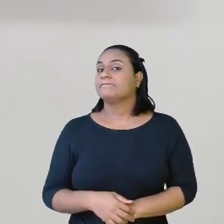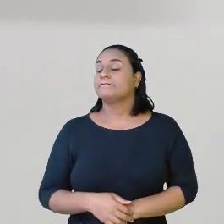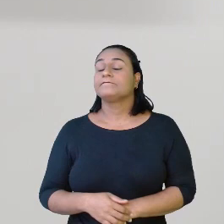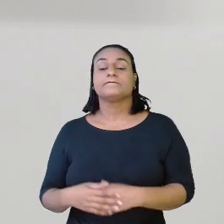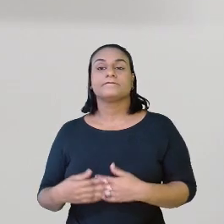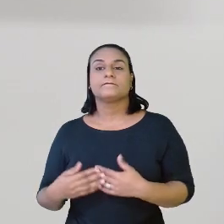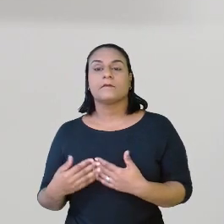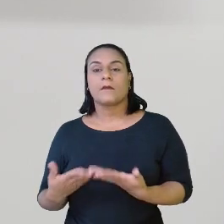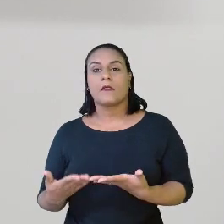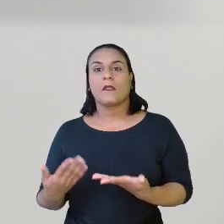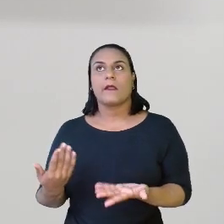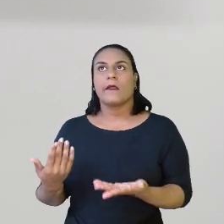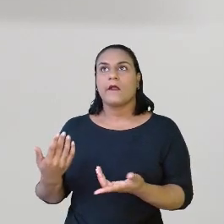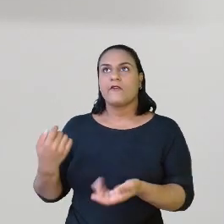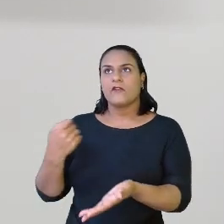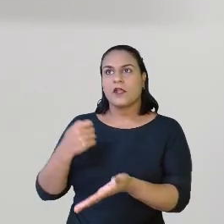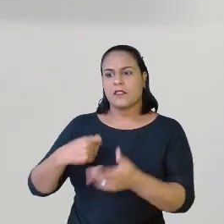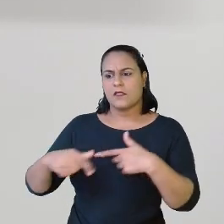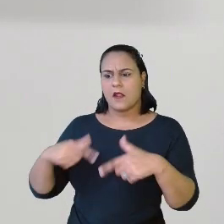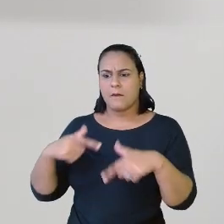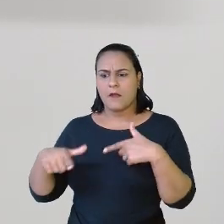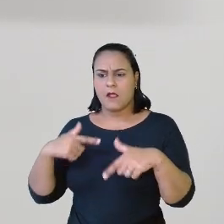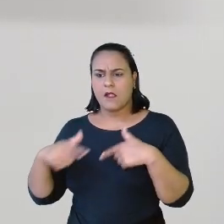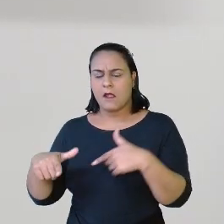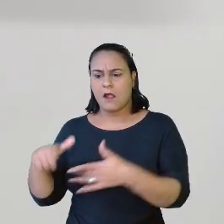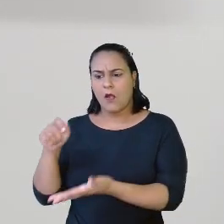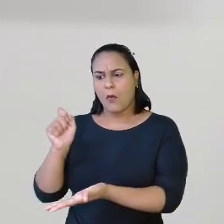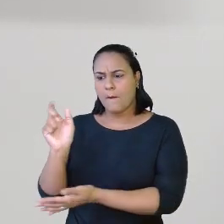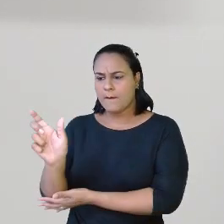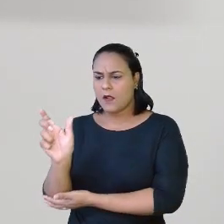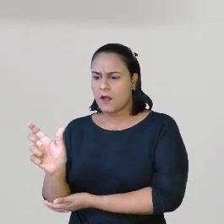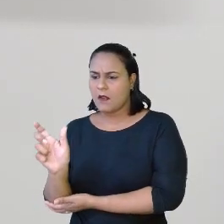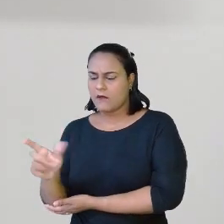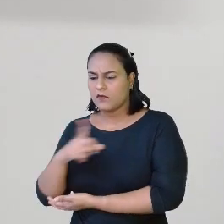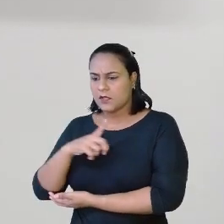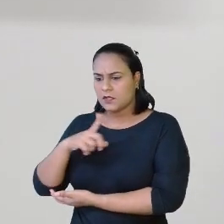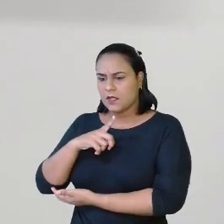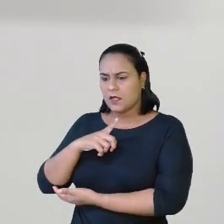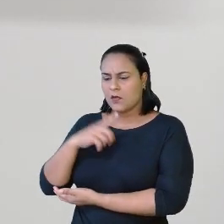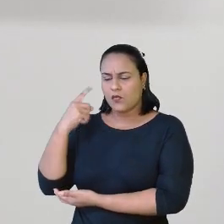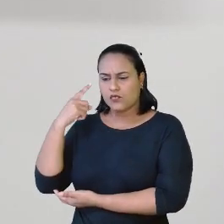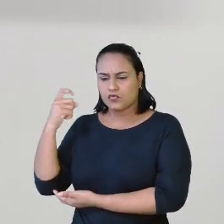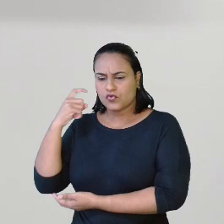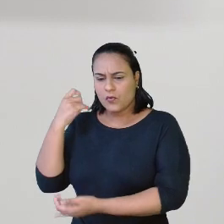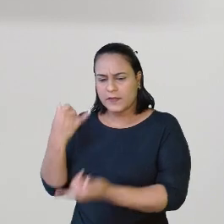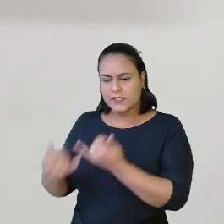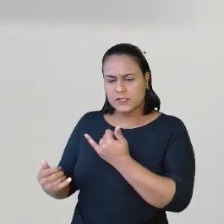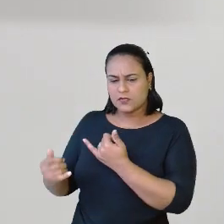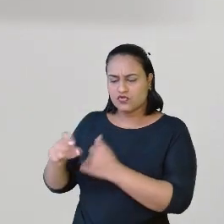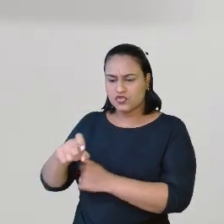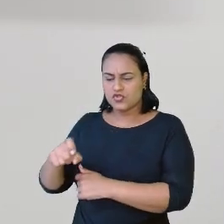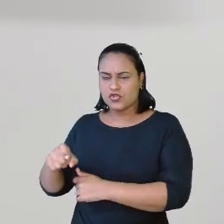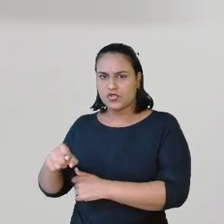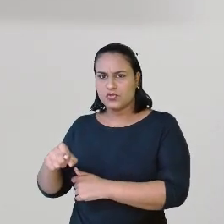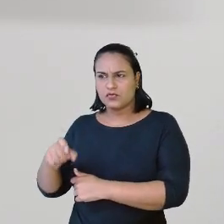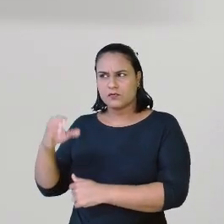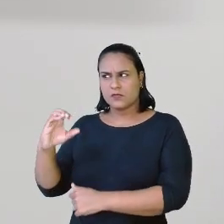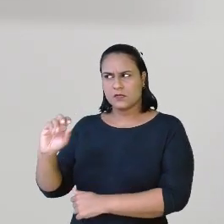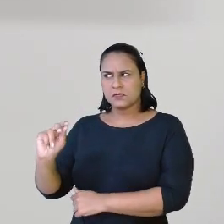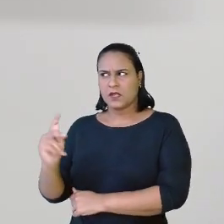trabalhar com palavras que têm o mesmo som, esse som do X, esse som do CH, a gente